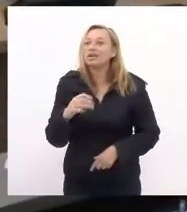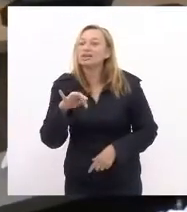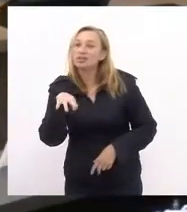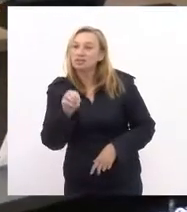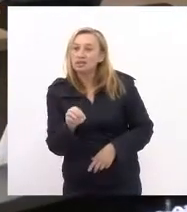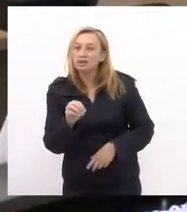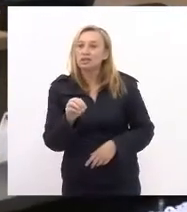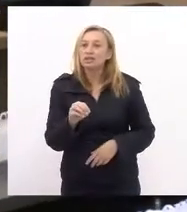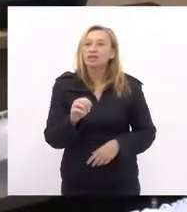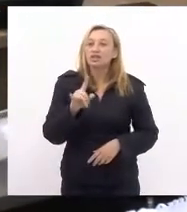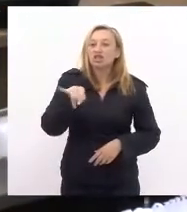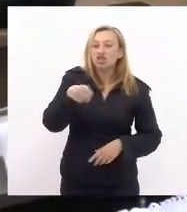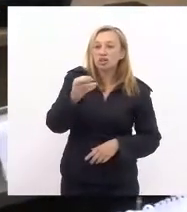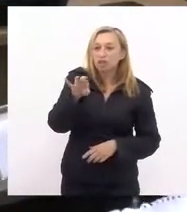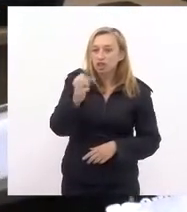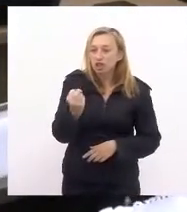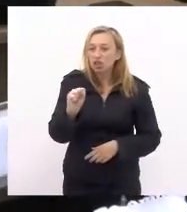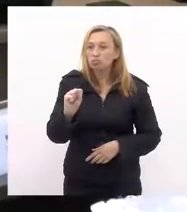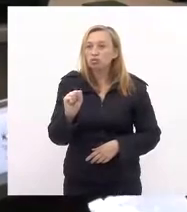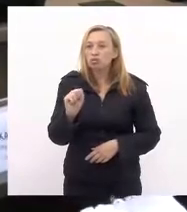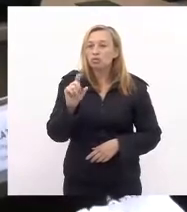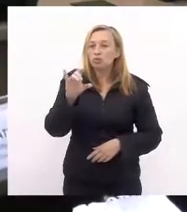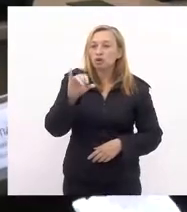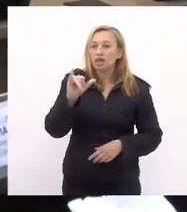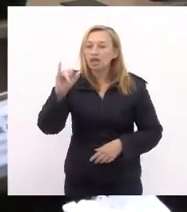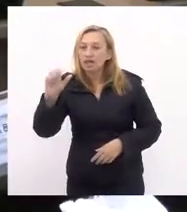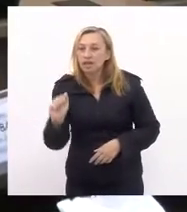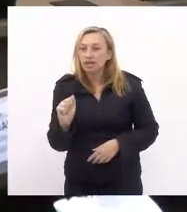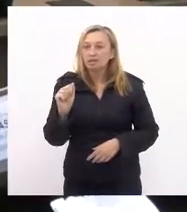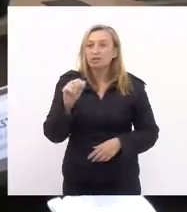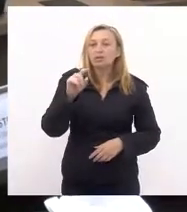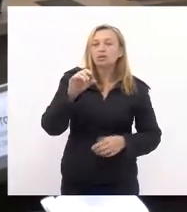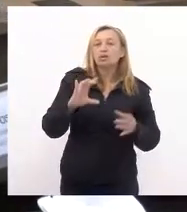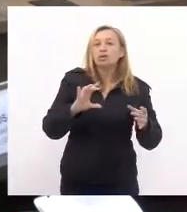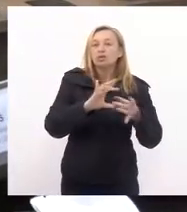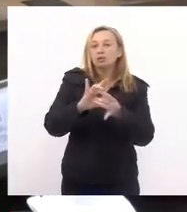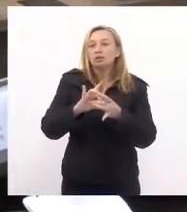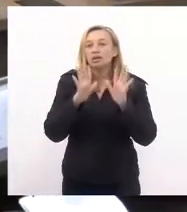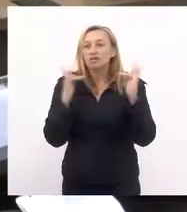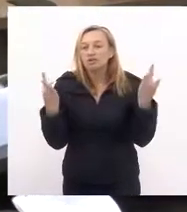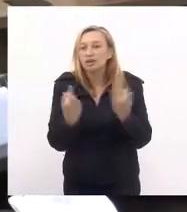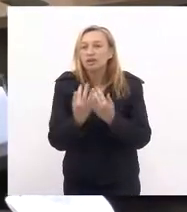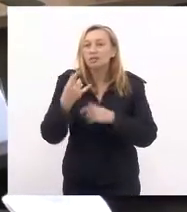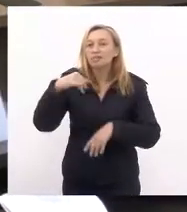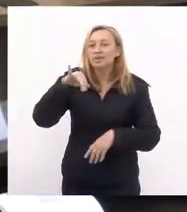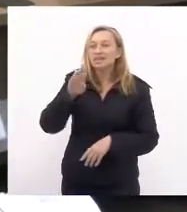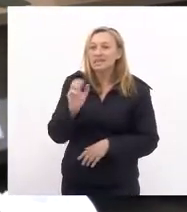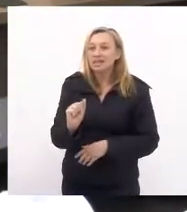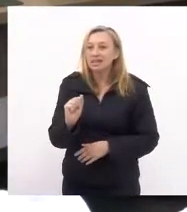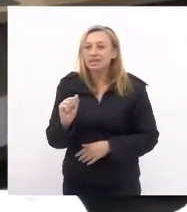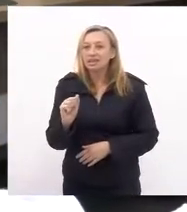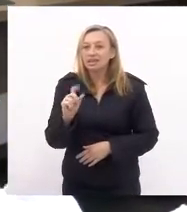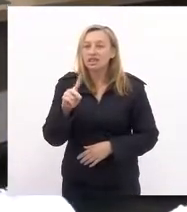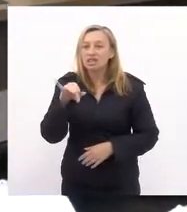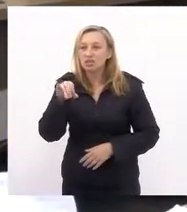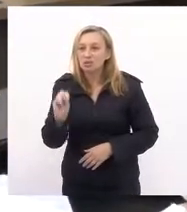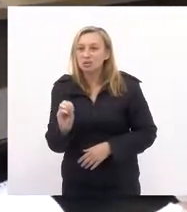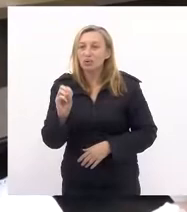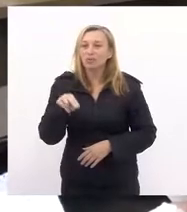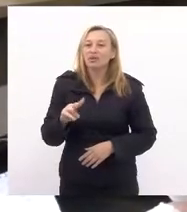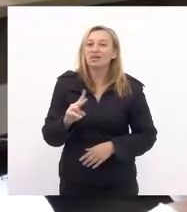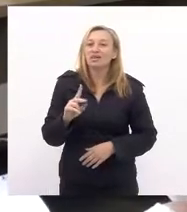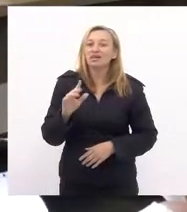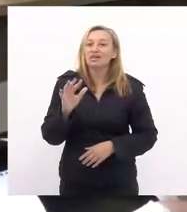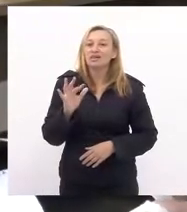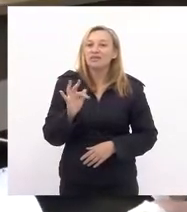expociência, xamanismo, wicca, união das famílias, messiânica, Xcom,